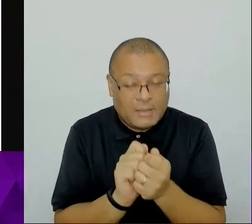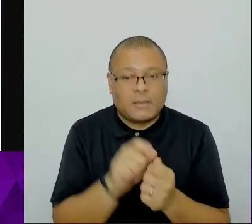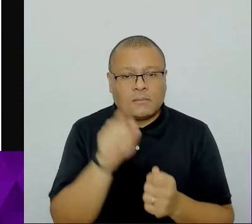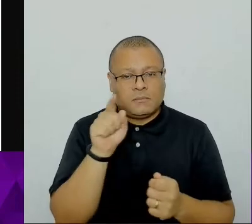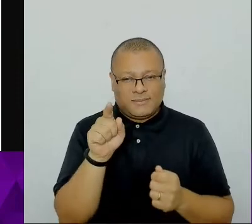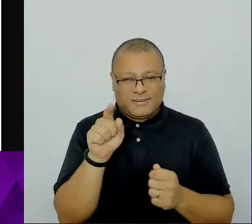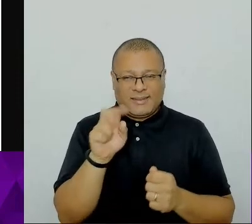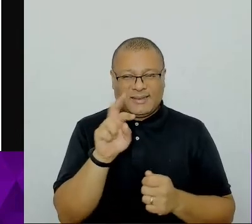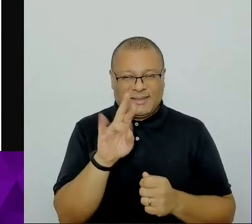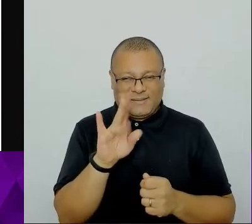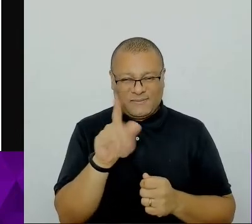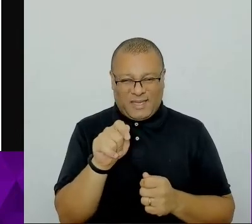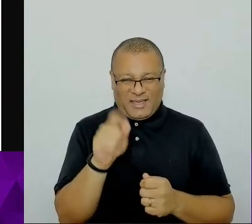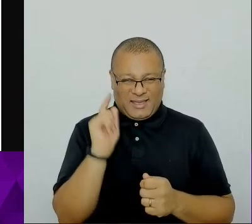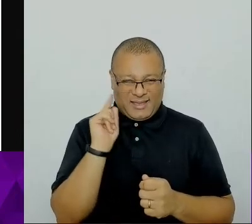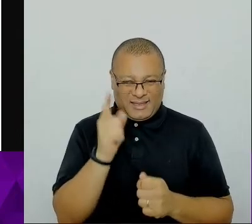né,